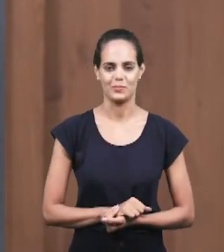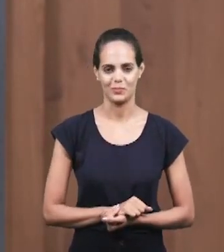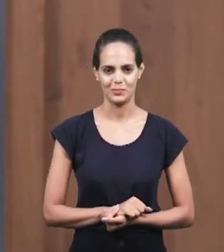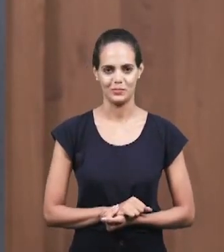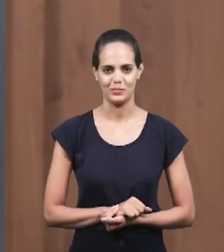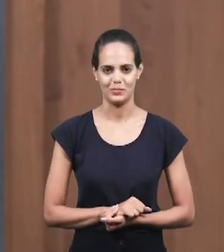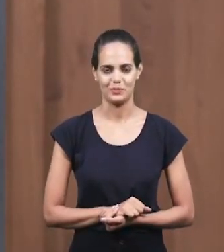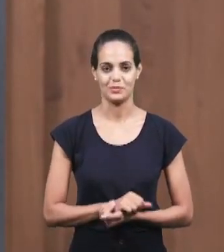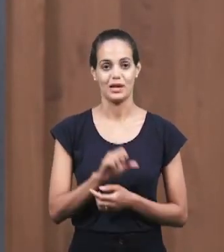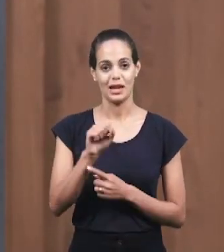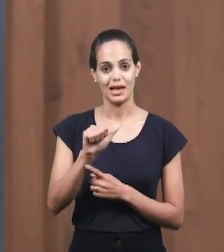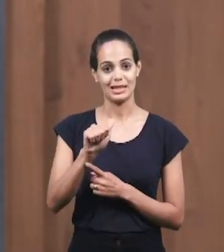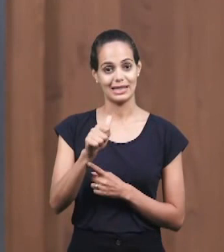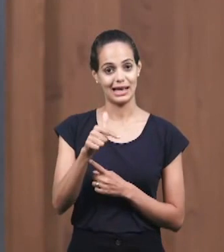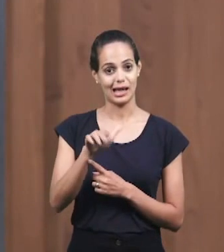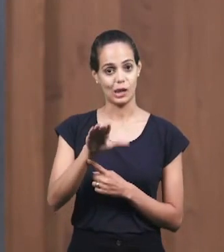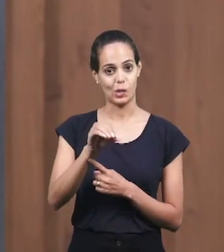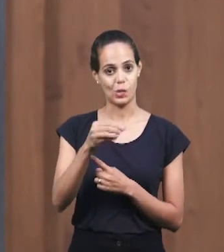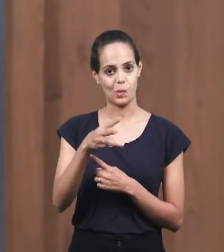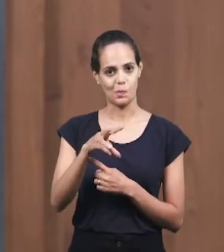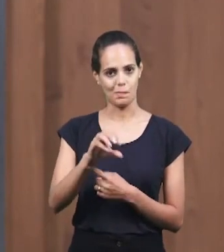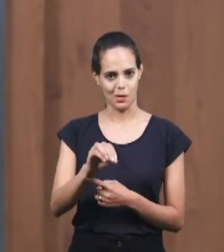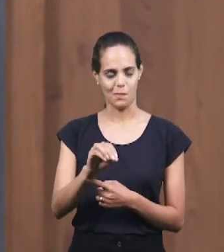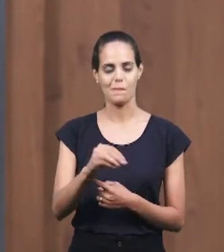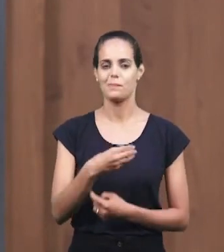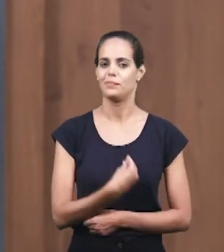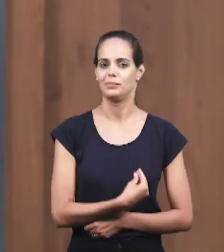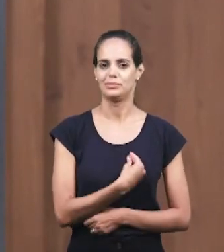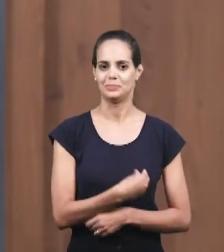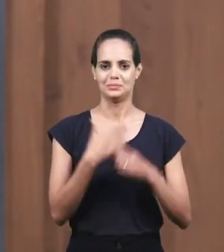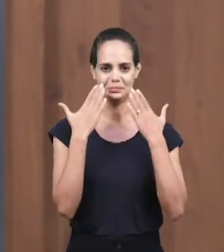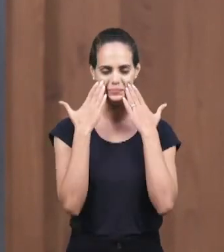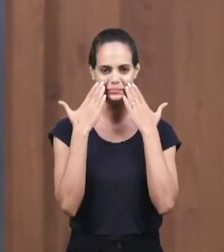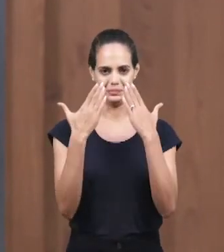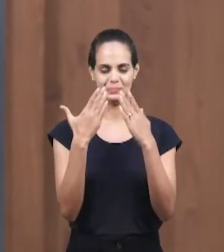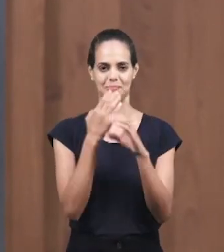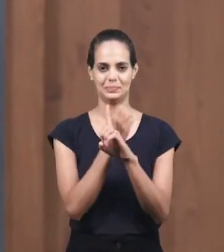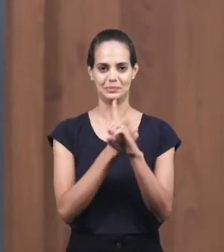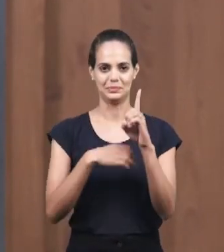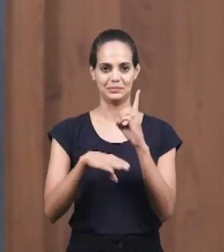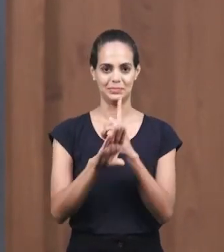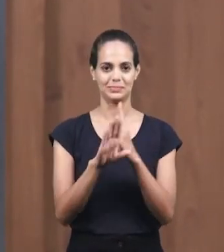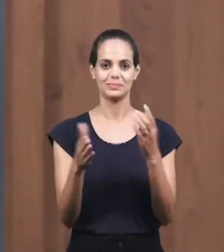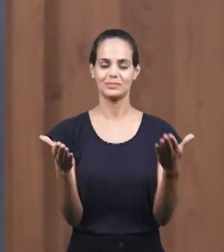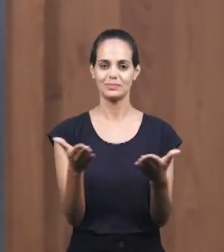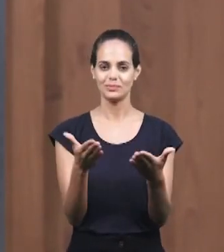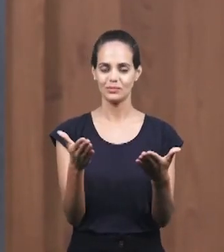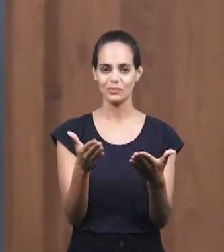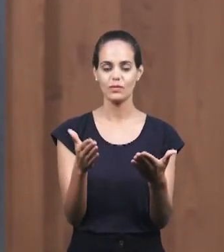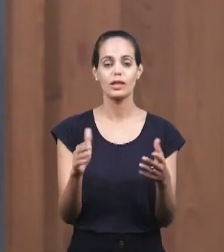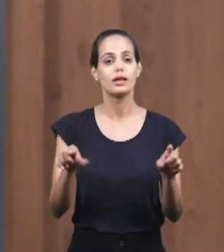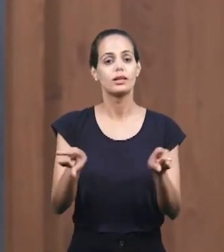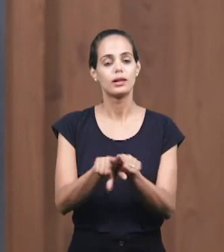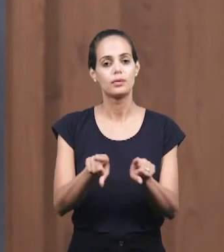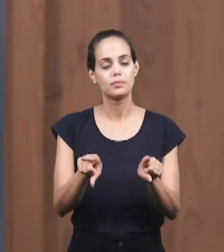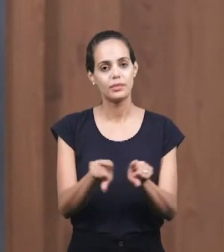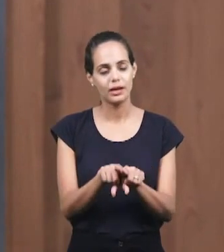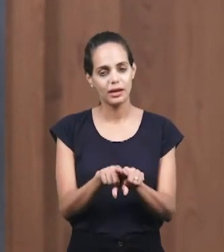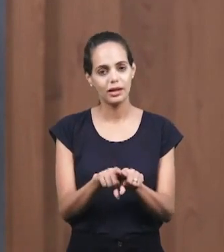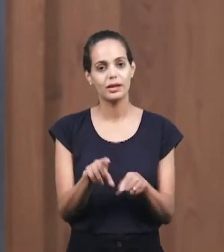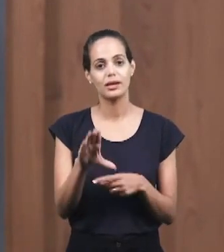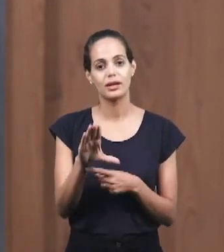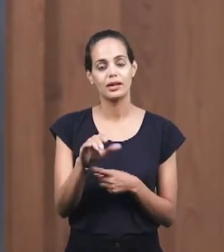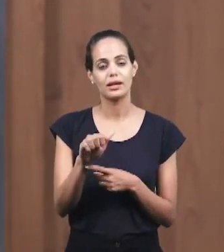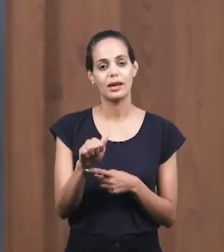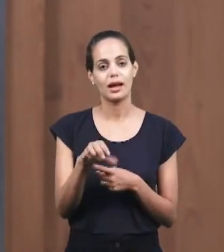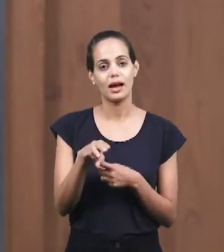jovem, o Salomão, participando da nossa apresentação aqui hoje. Também a Camila lá